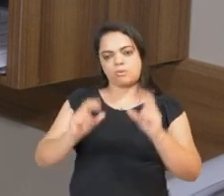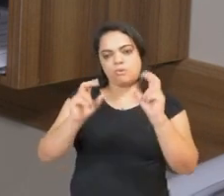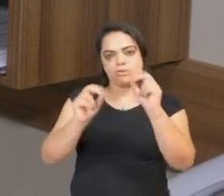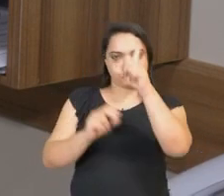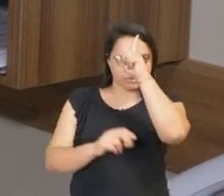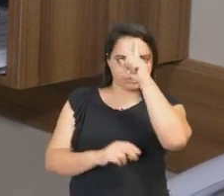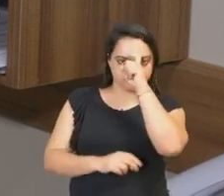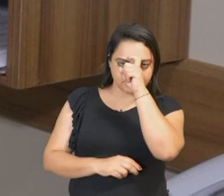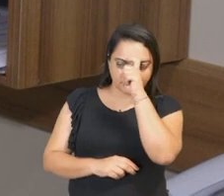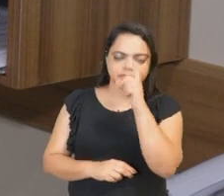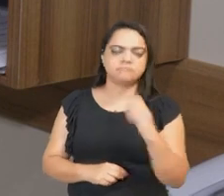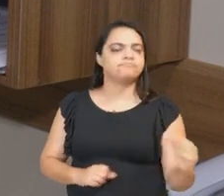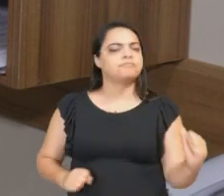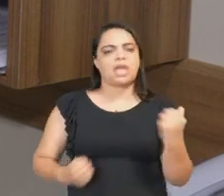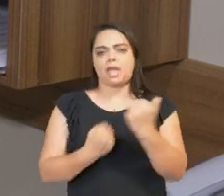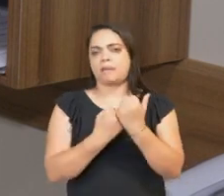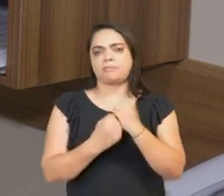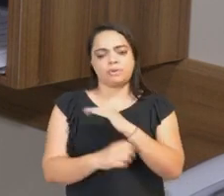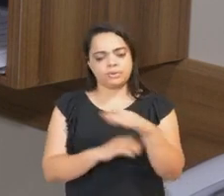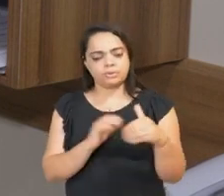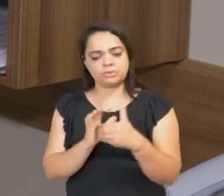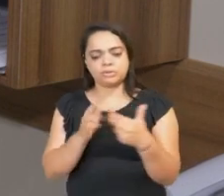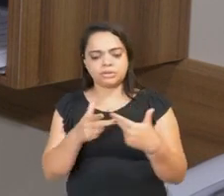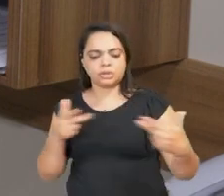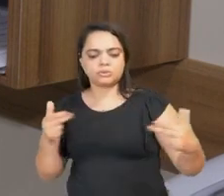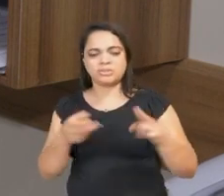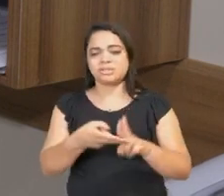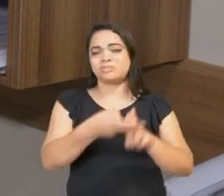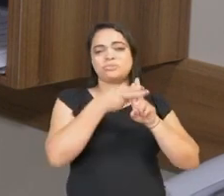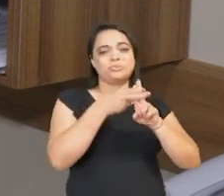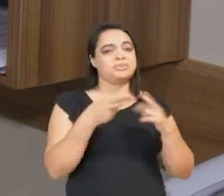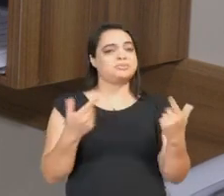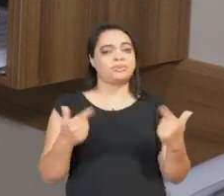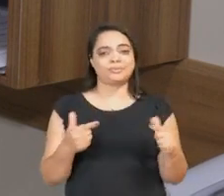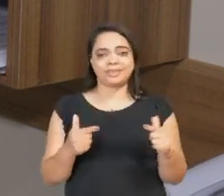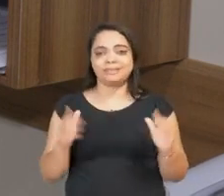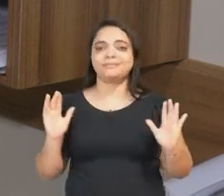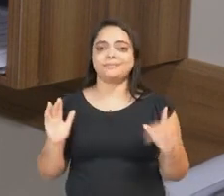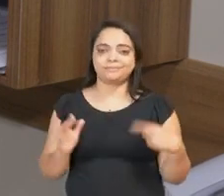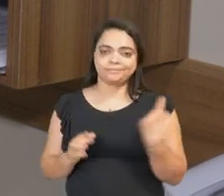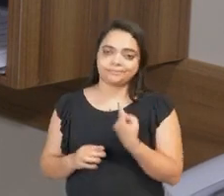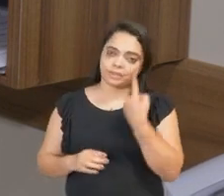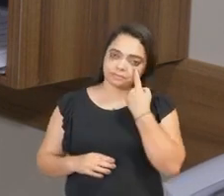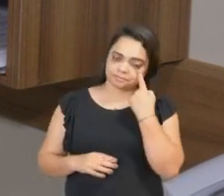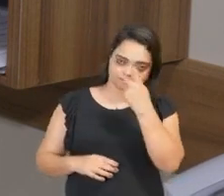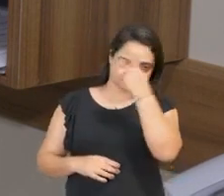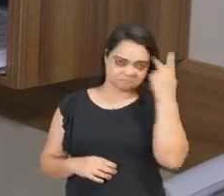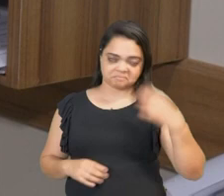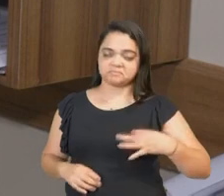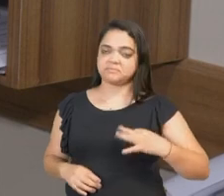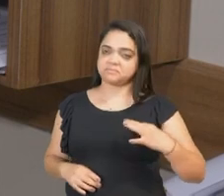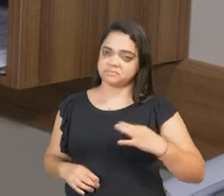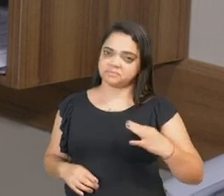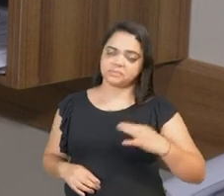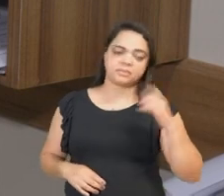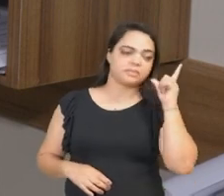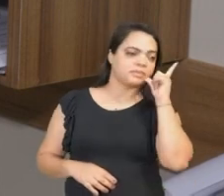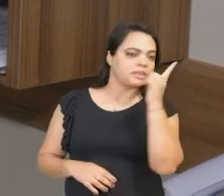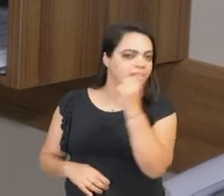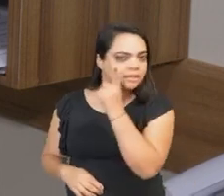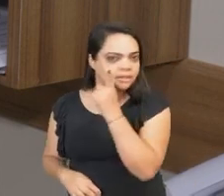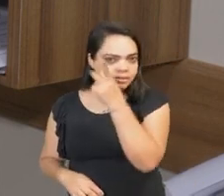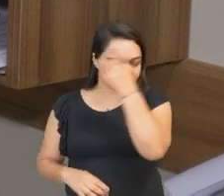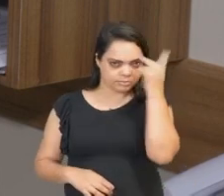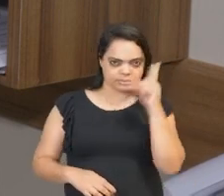Hospital de Clínicas então Ele nos apoia em tudo aquilo muitas vezes o SUS não consegue fornecer né então a gente vê voluntários a gente vê